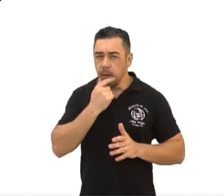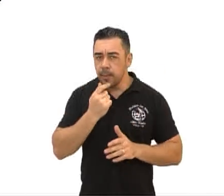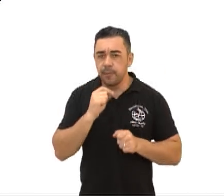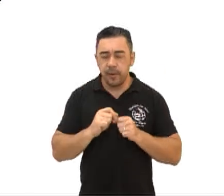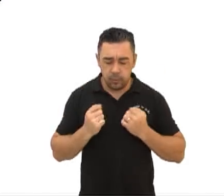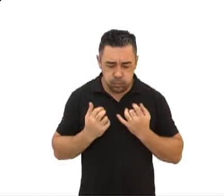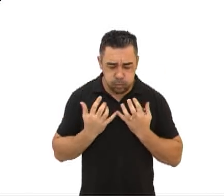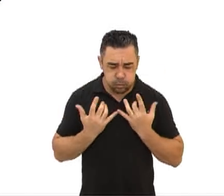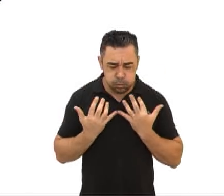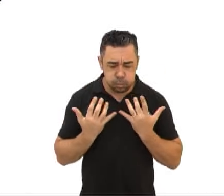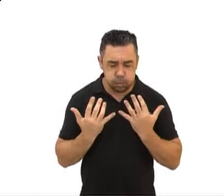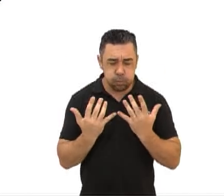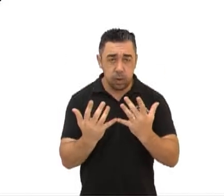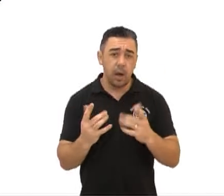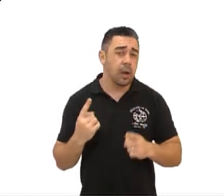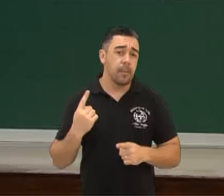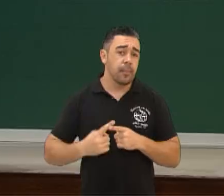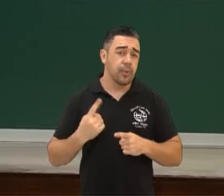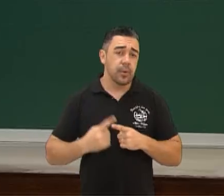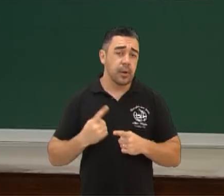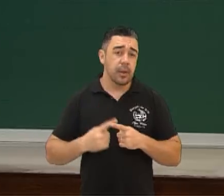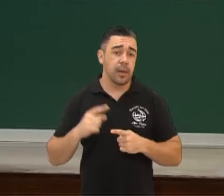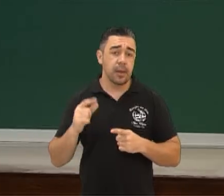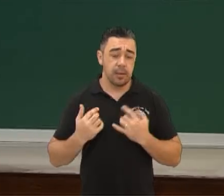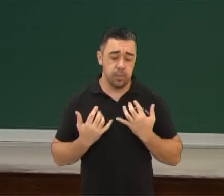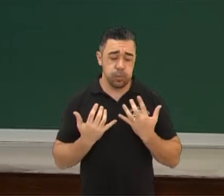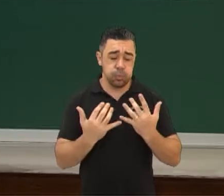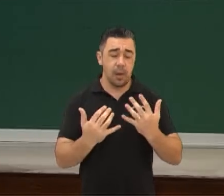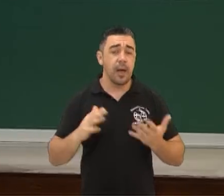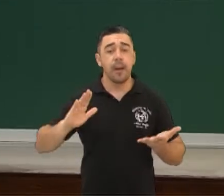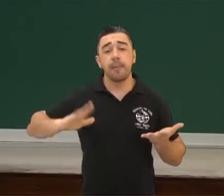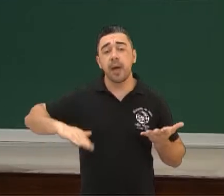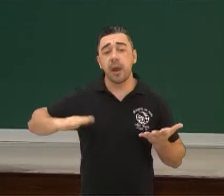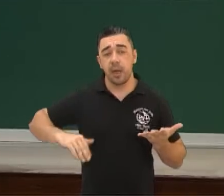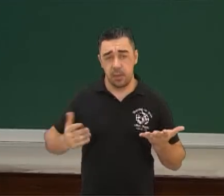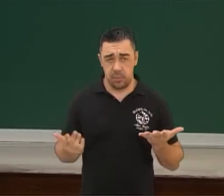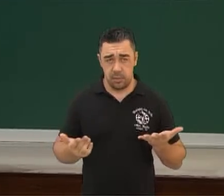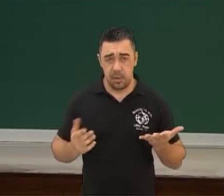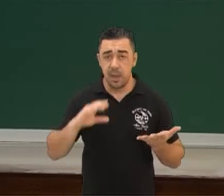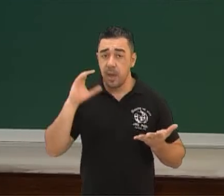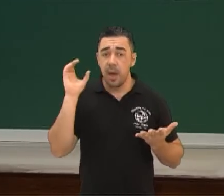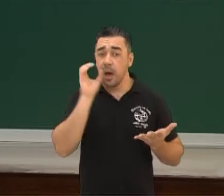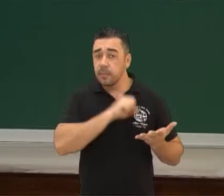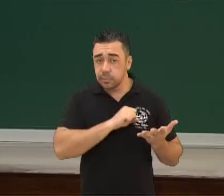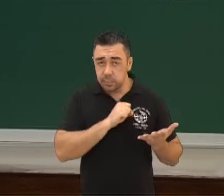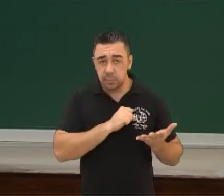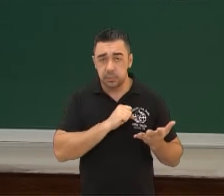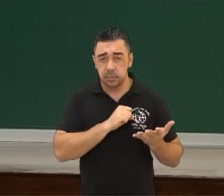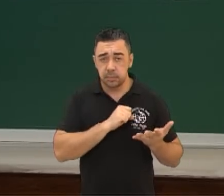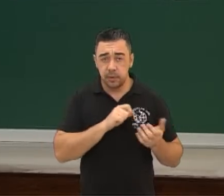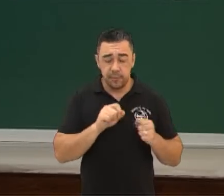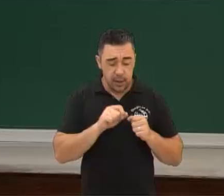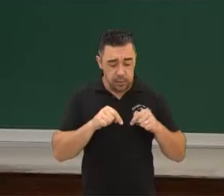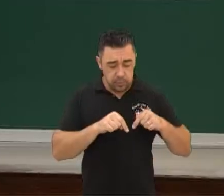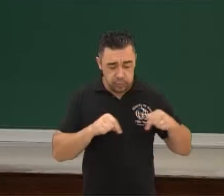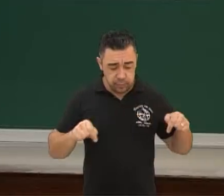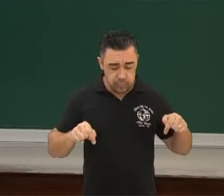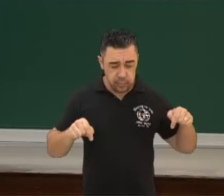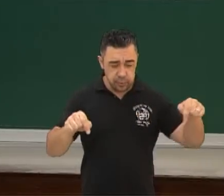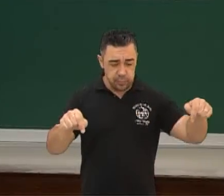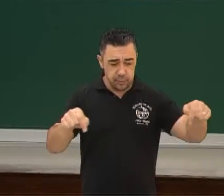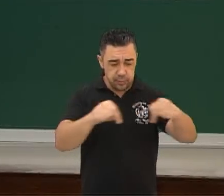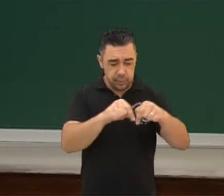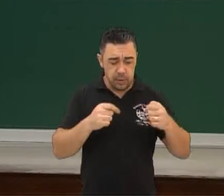as queimadas, elas são consideradas de baixo custo e é muito rápido. Você queimar uma área para